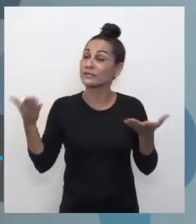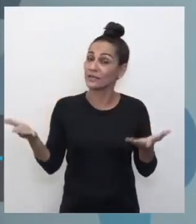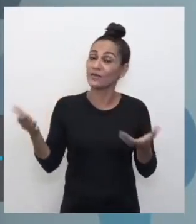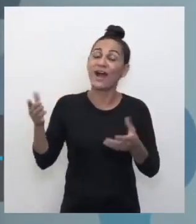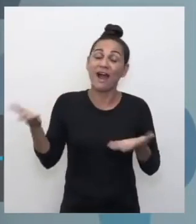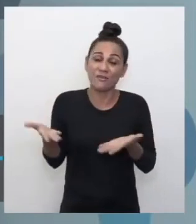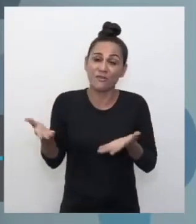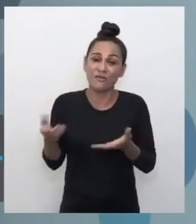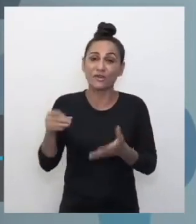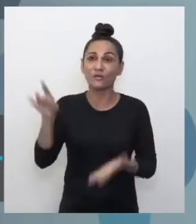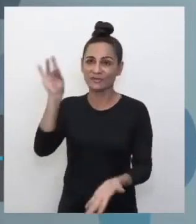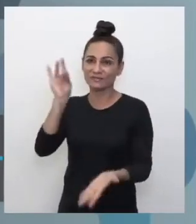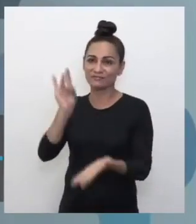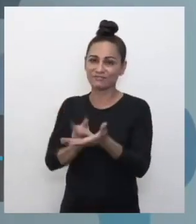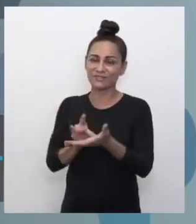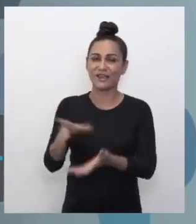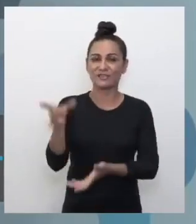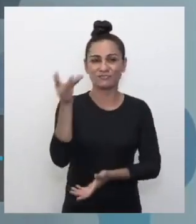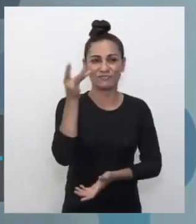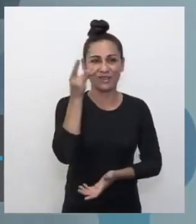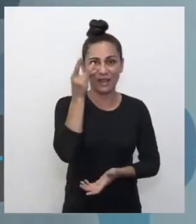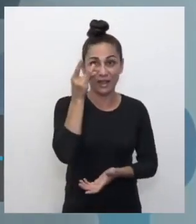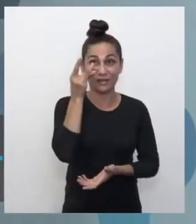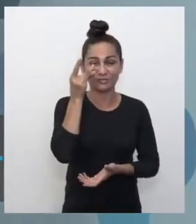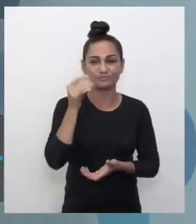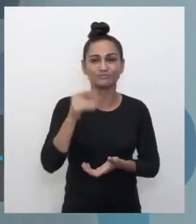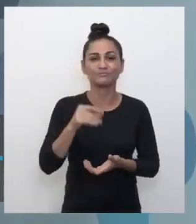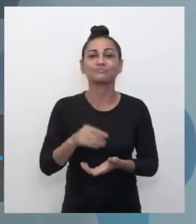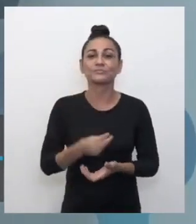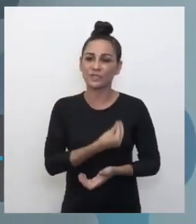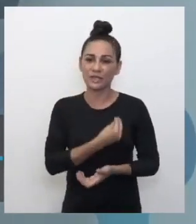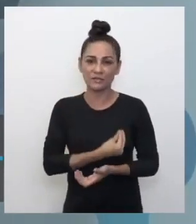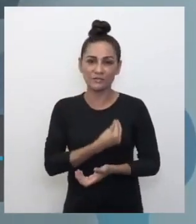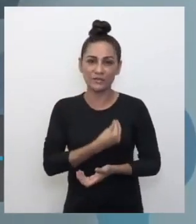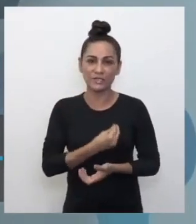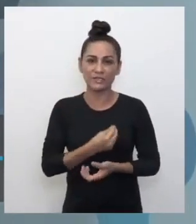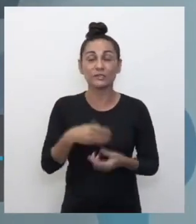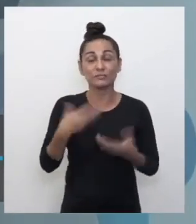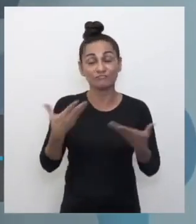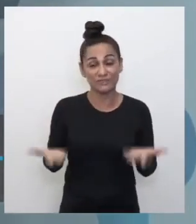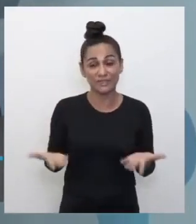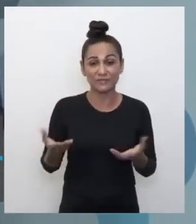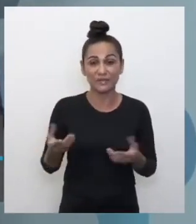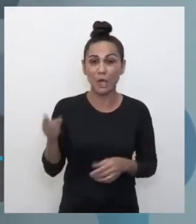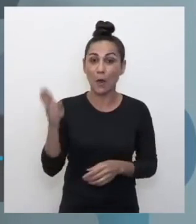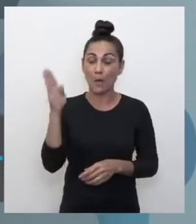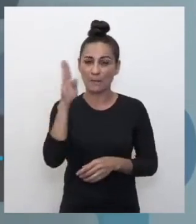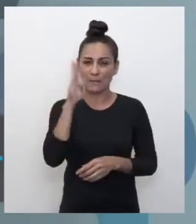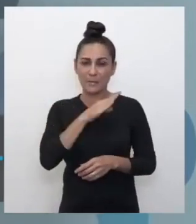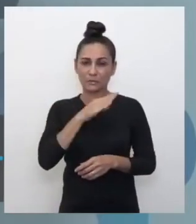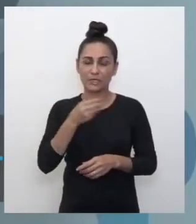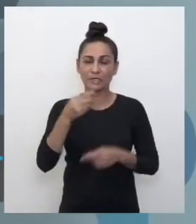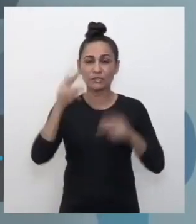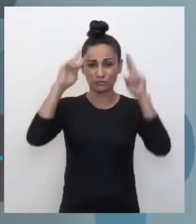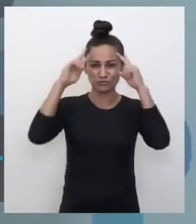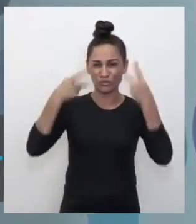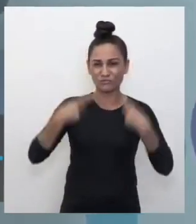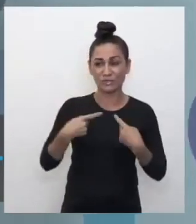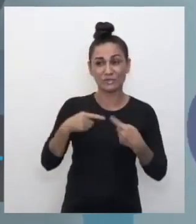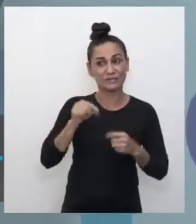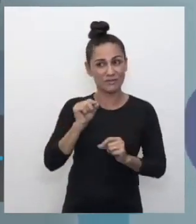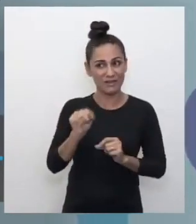começa a trazer a realidade, né? De até que ponto pode chegar também a maldade humana. E é aí que você